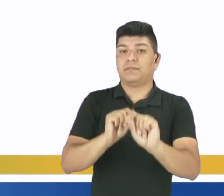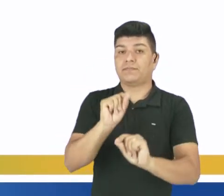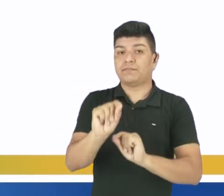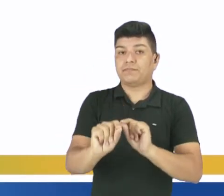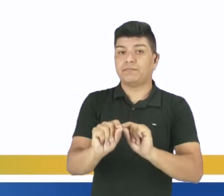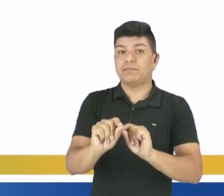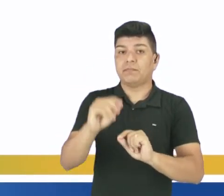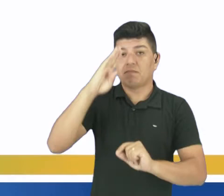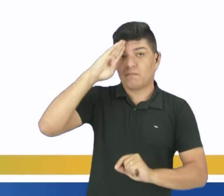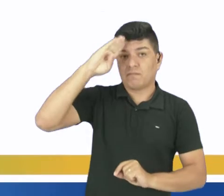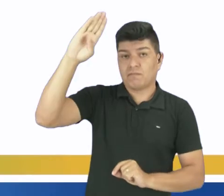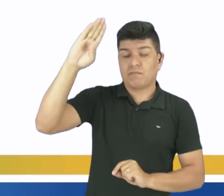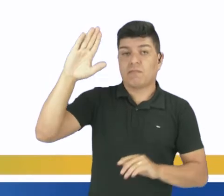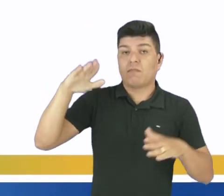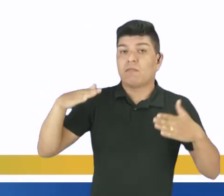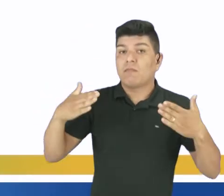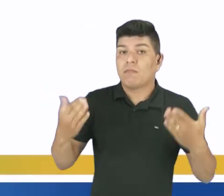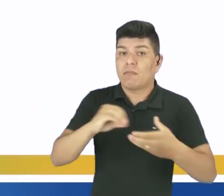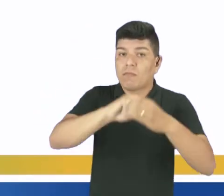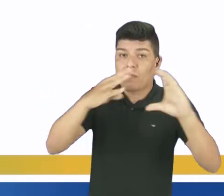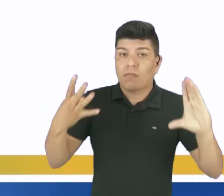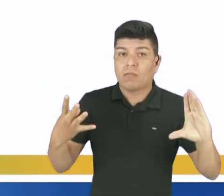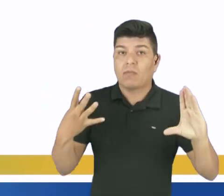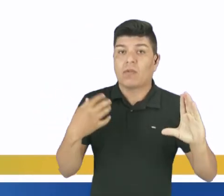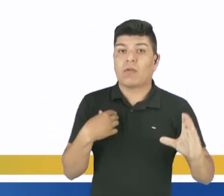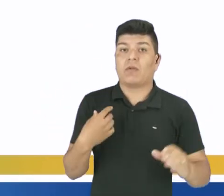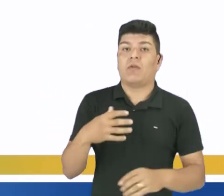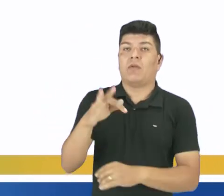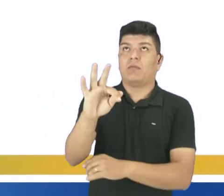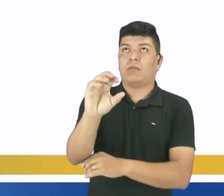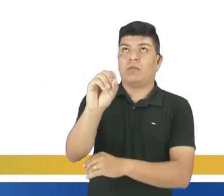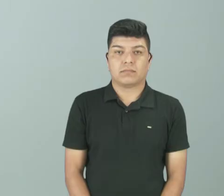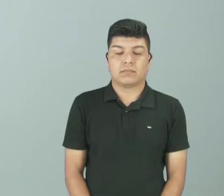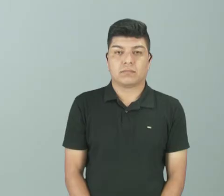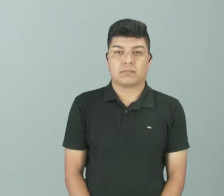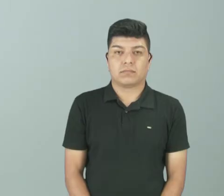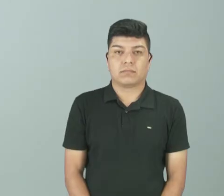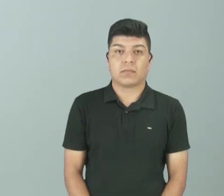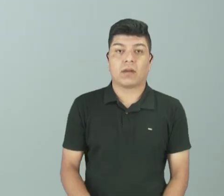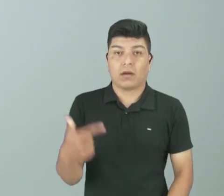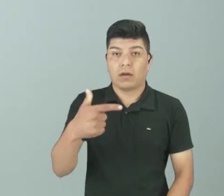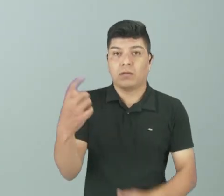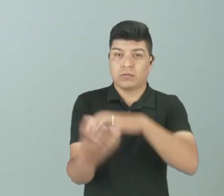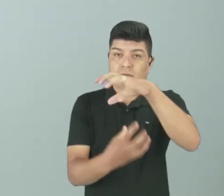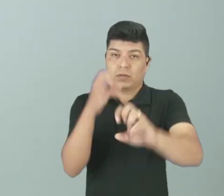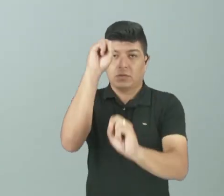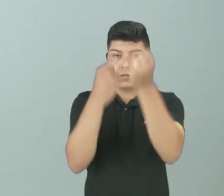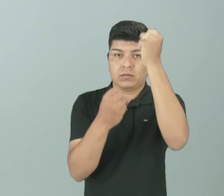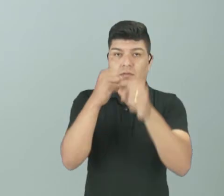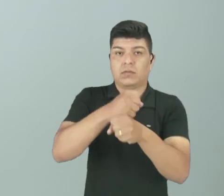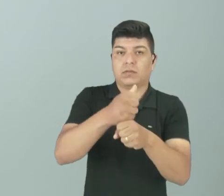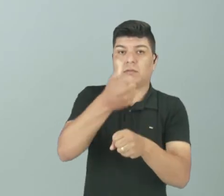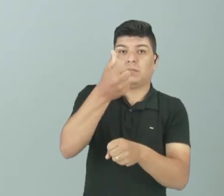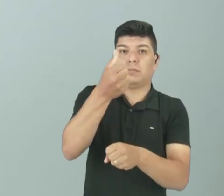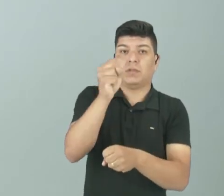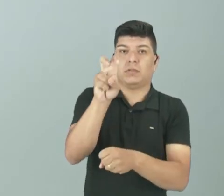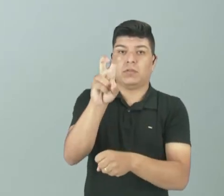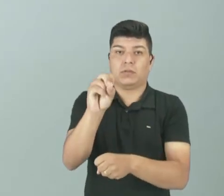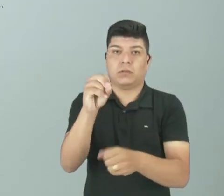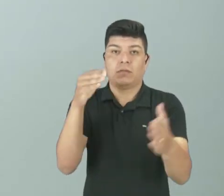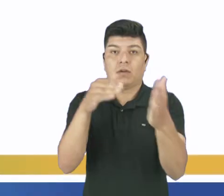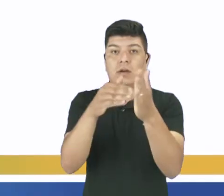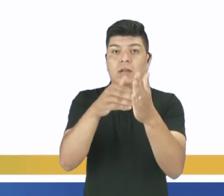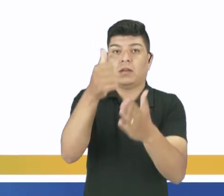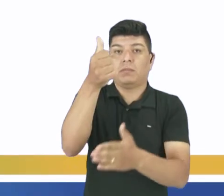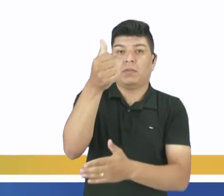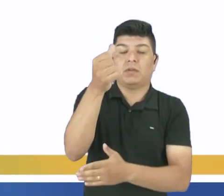como principal característica aí o Fordismo, né? Na segunda Revolução Industrial, de 1850 até meados